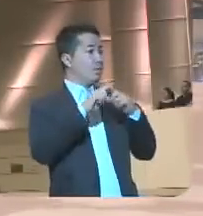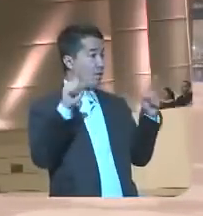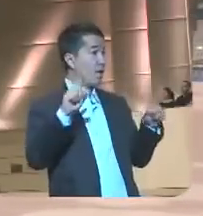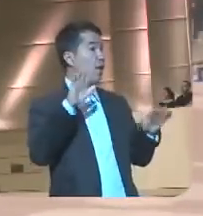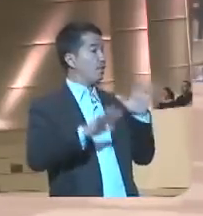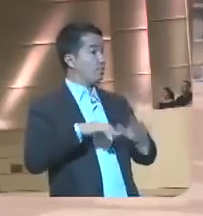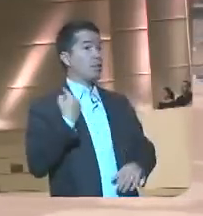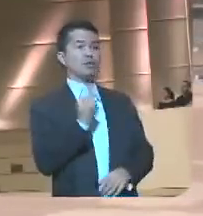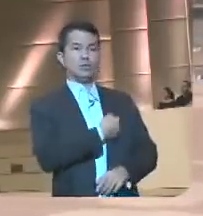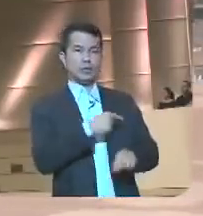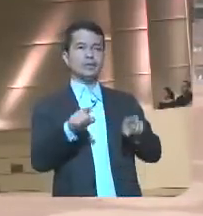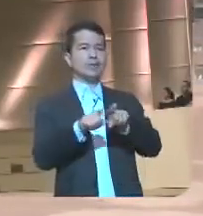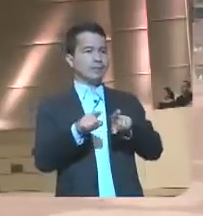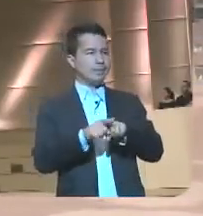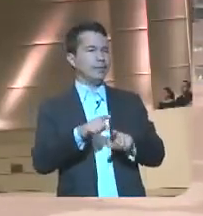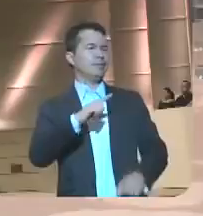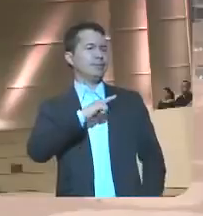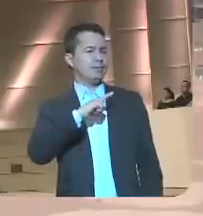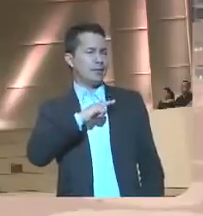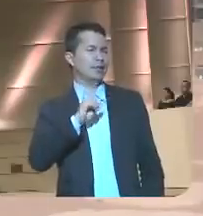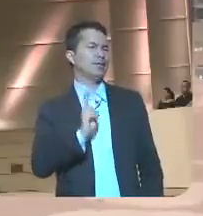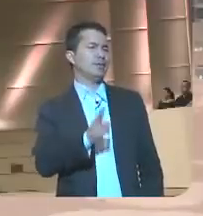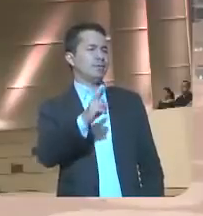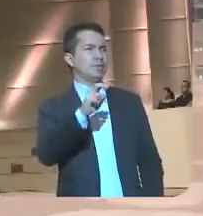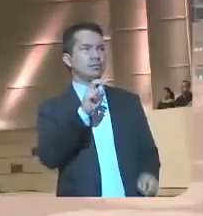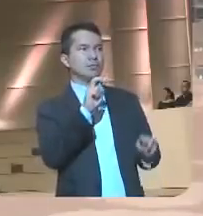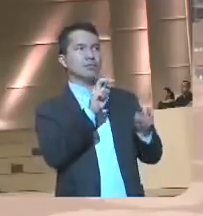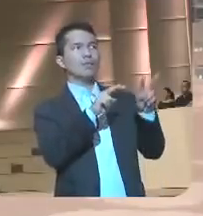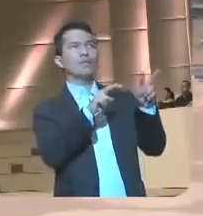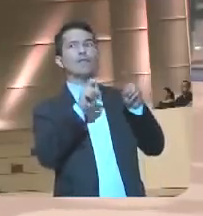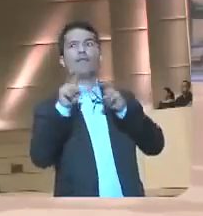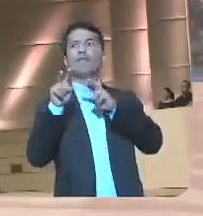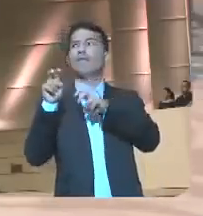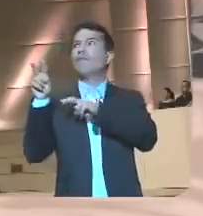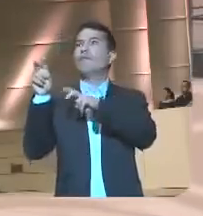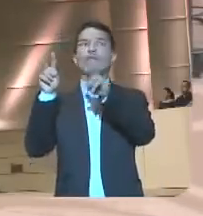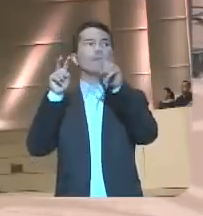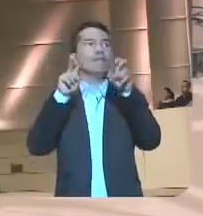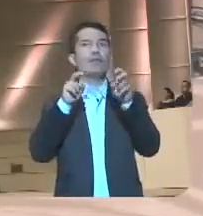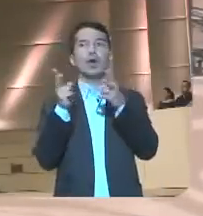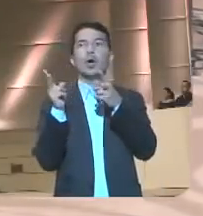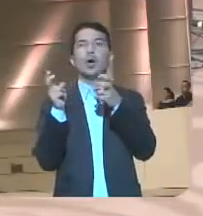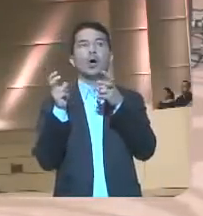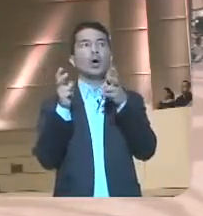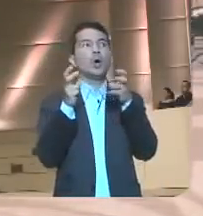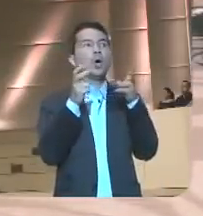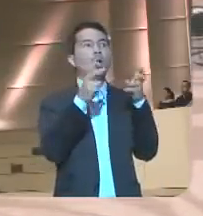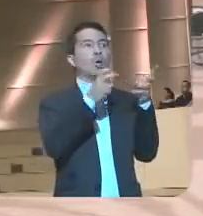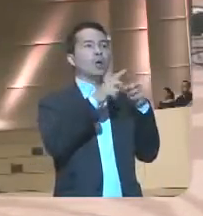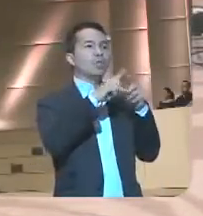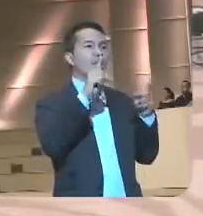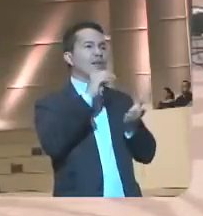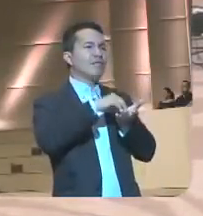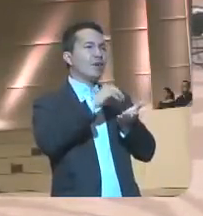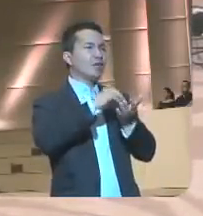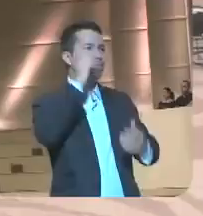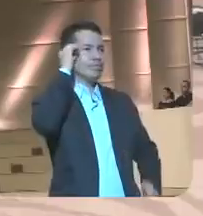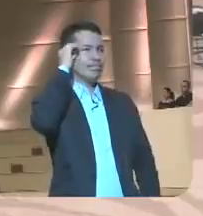de enxergar vida conforme aquilo que está dentro do nosso coração